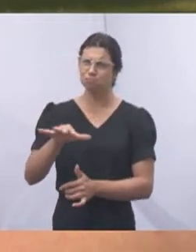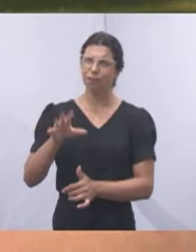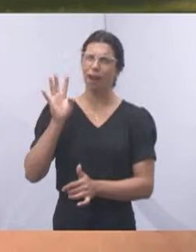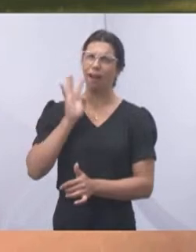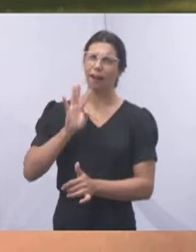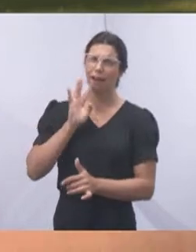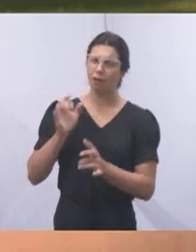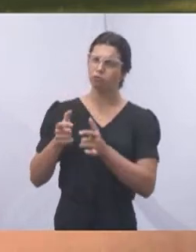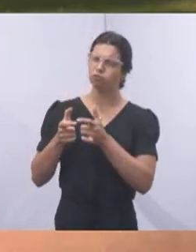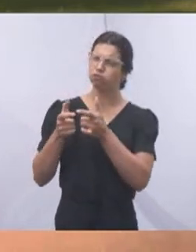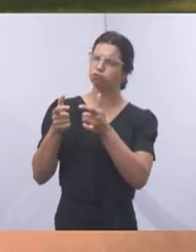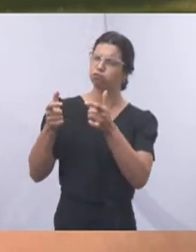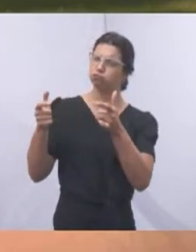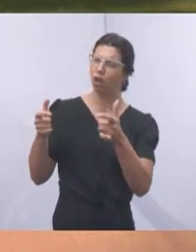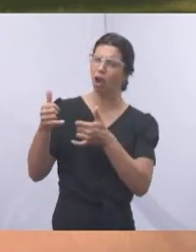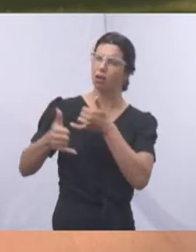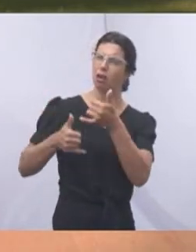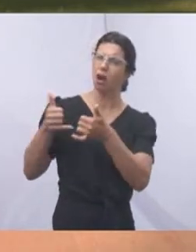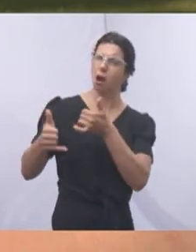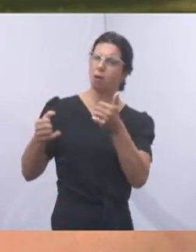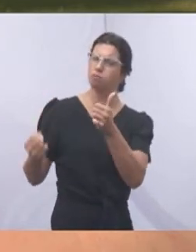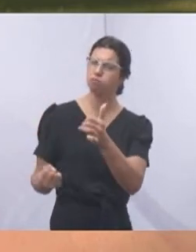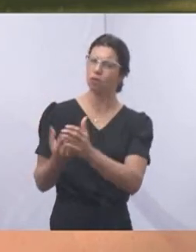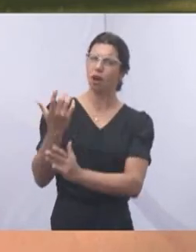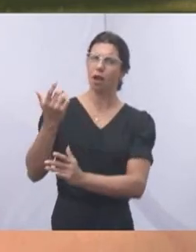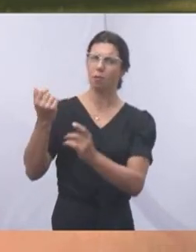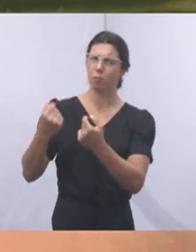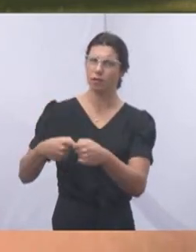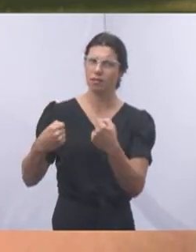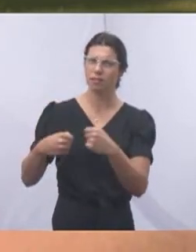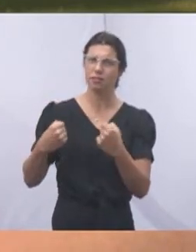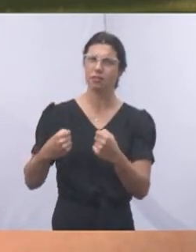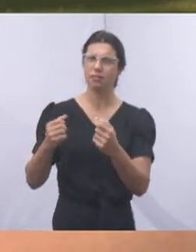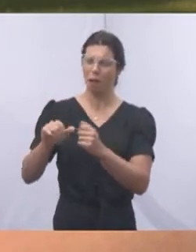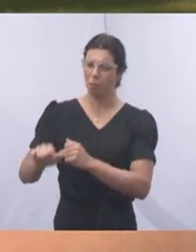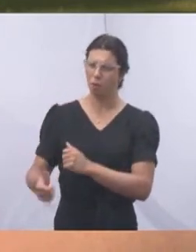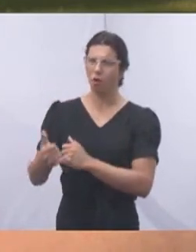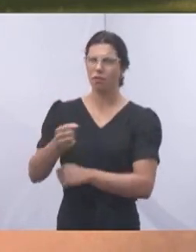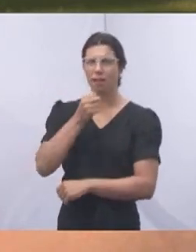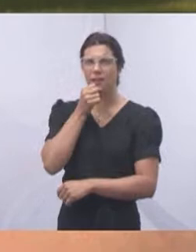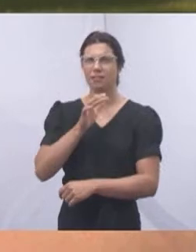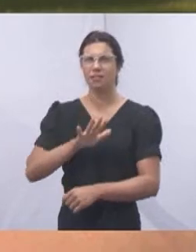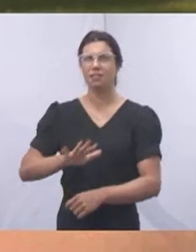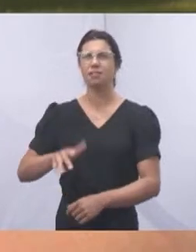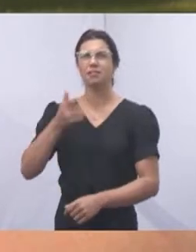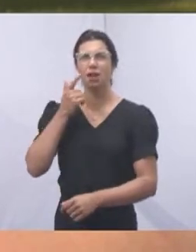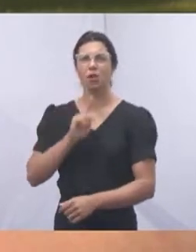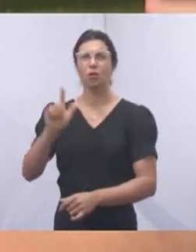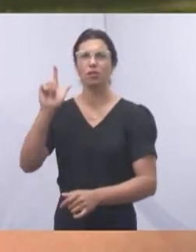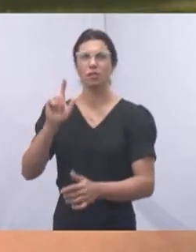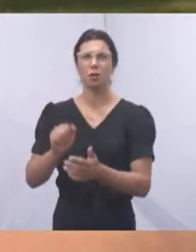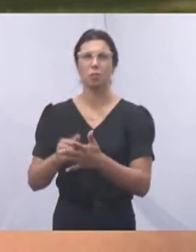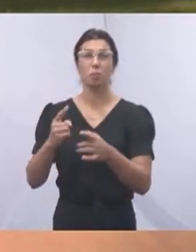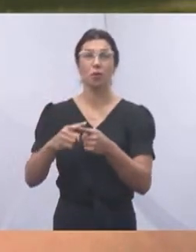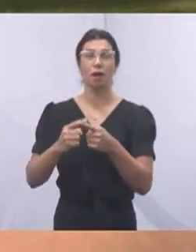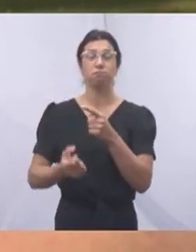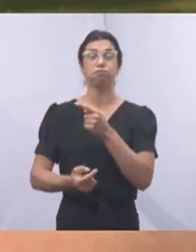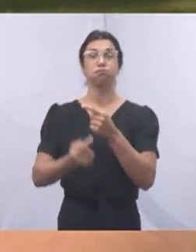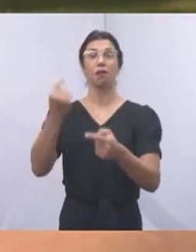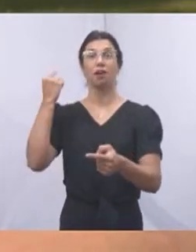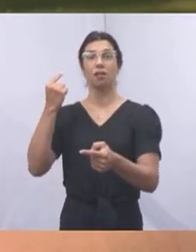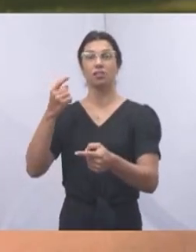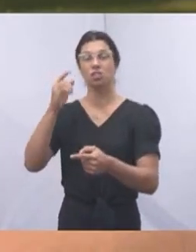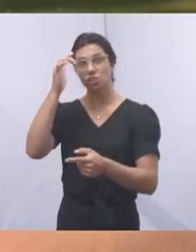Para hoje em dia as crianças aproveitar. Porque tipo, lá atrás ele já imaginava